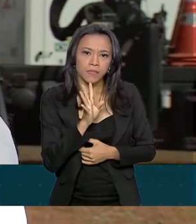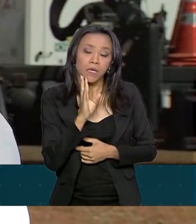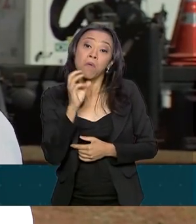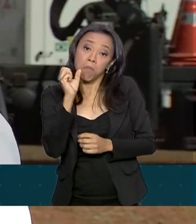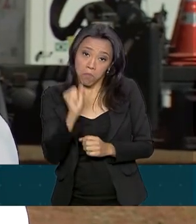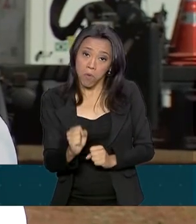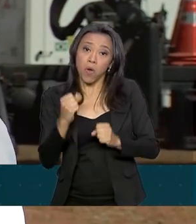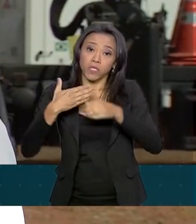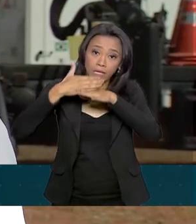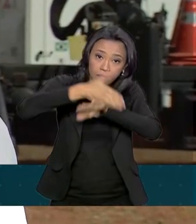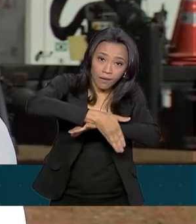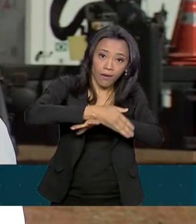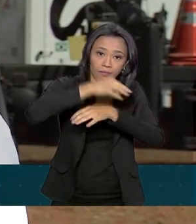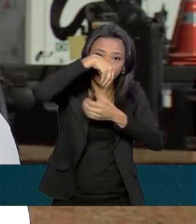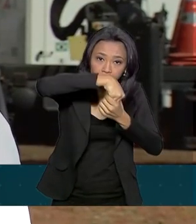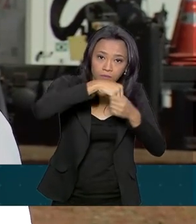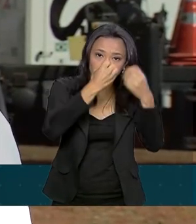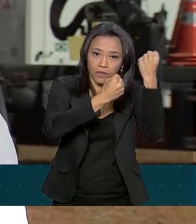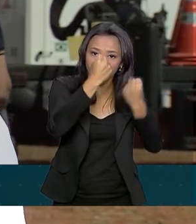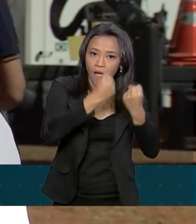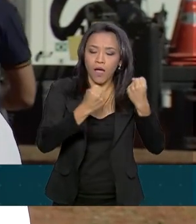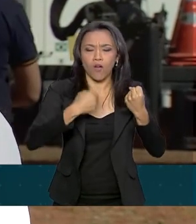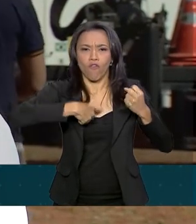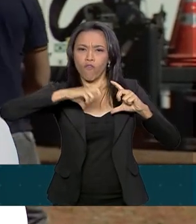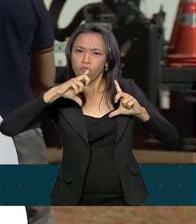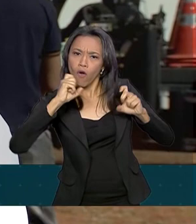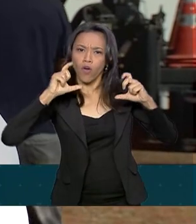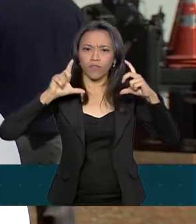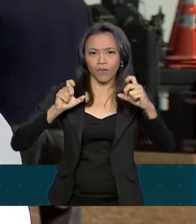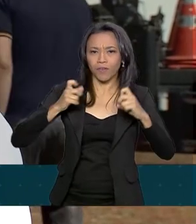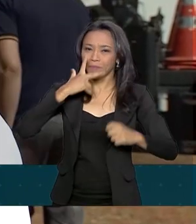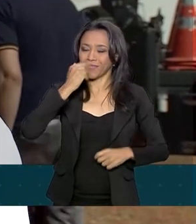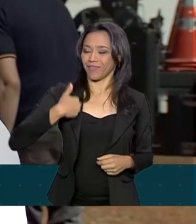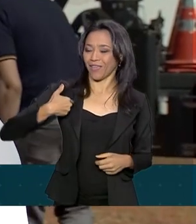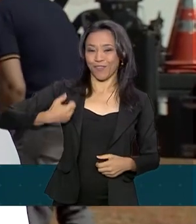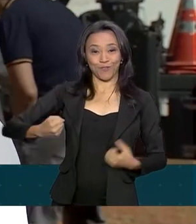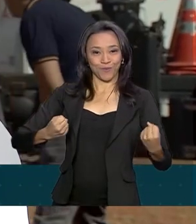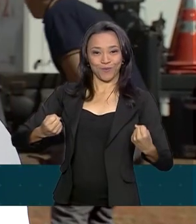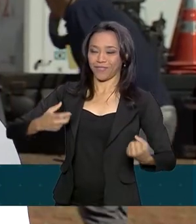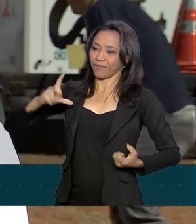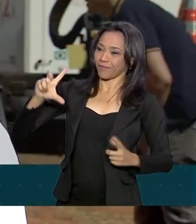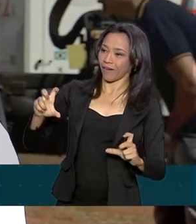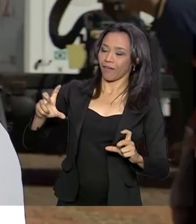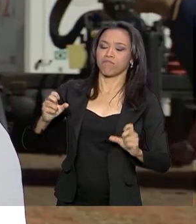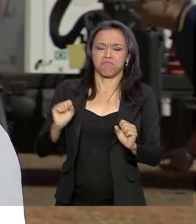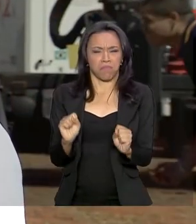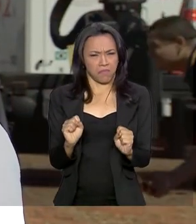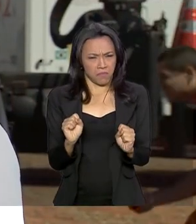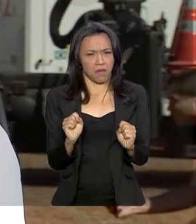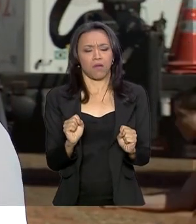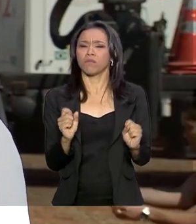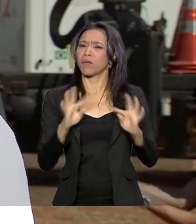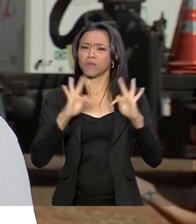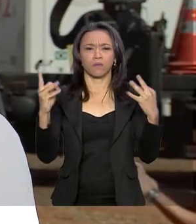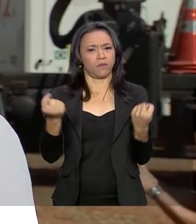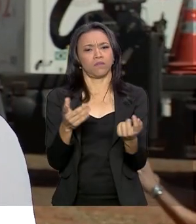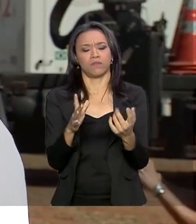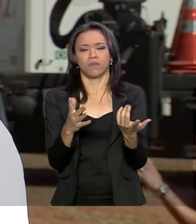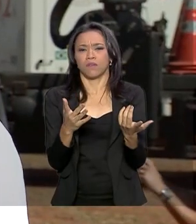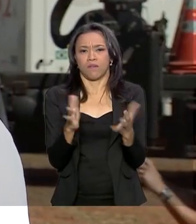nos veículos tirar foto como se estivessem conduzindo os veículos realmente vai ser um evento pra toda família